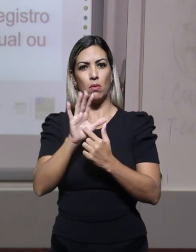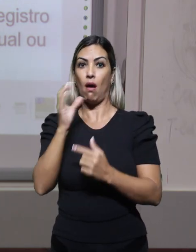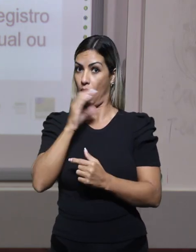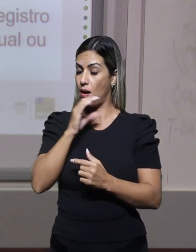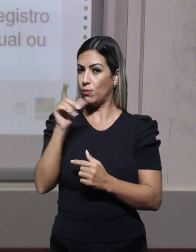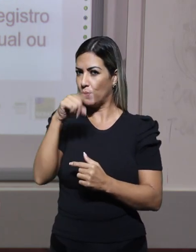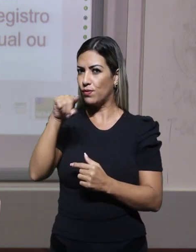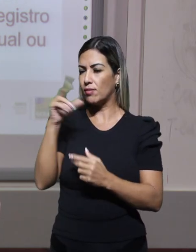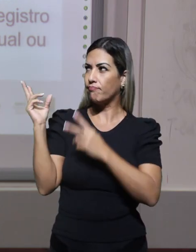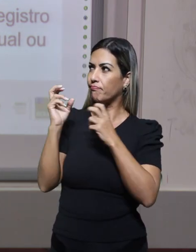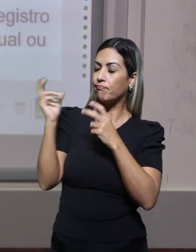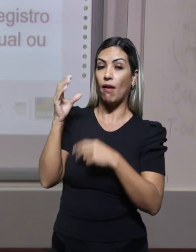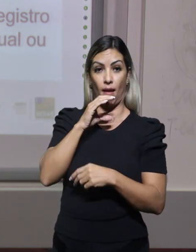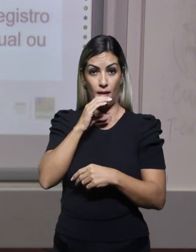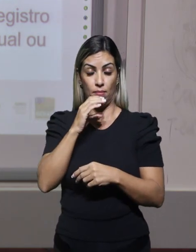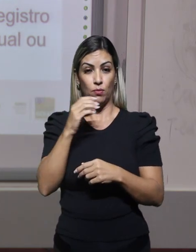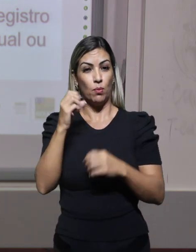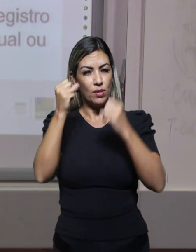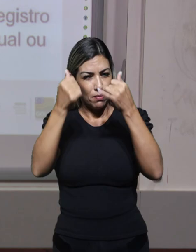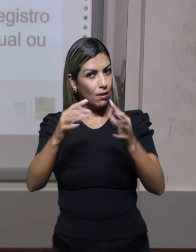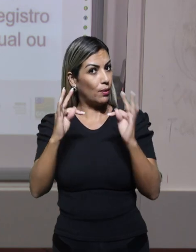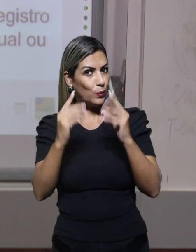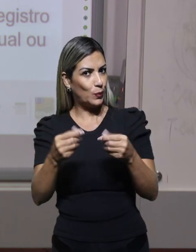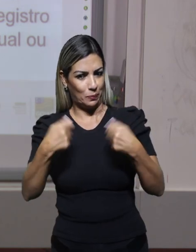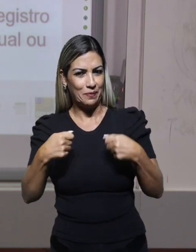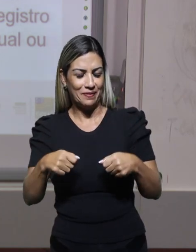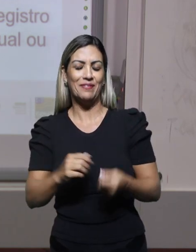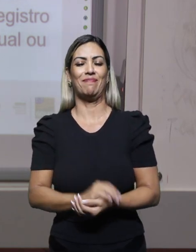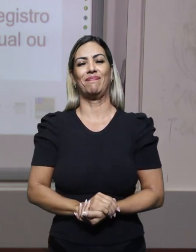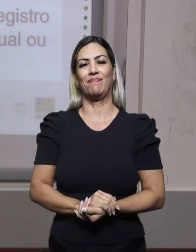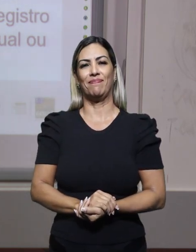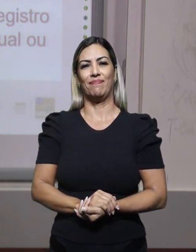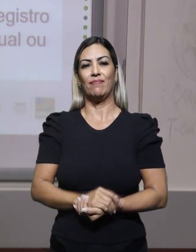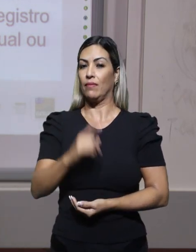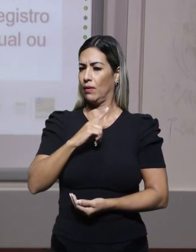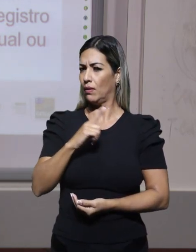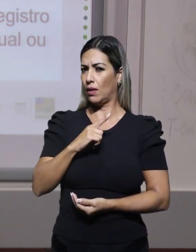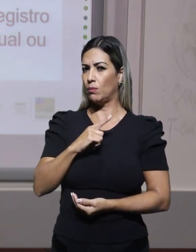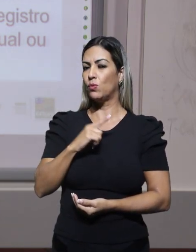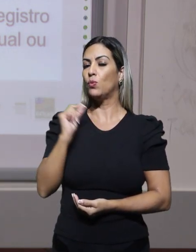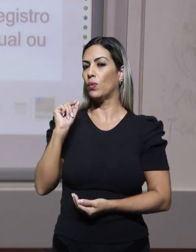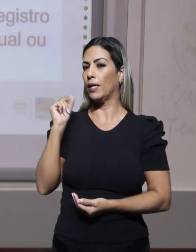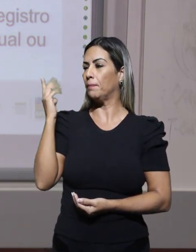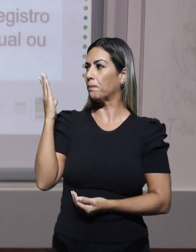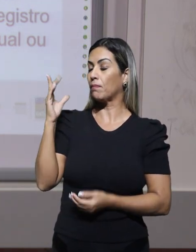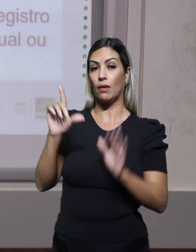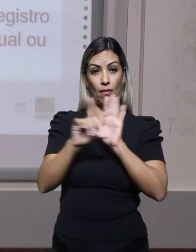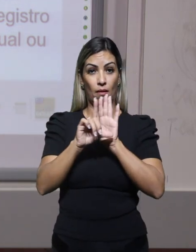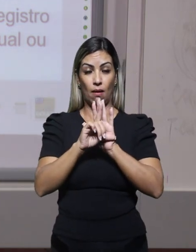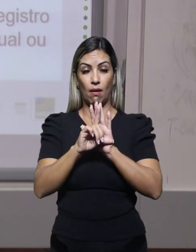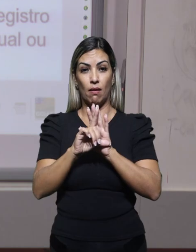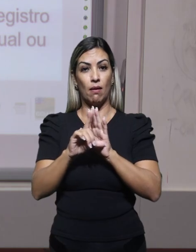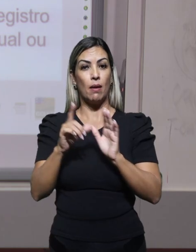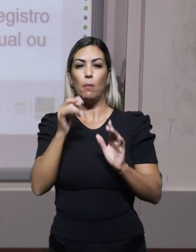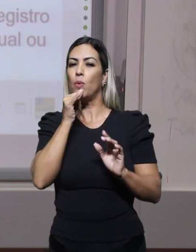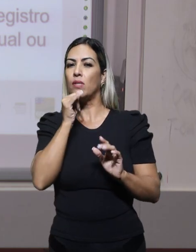pouco mais rápido para vocês, às vezes para dar tempo de falar tudo que eu precisava falar. nós temos aqui o registro não